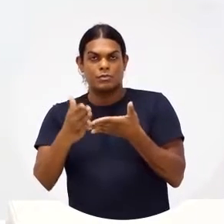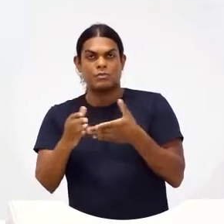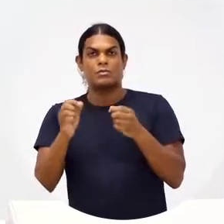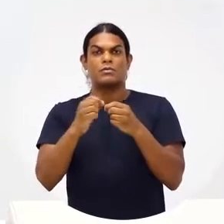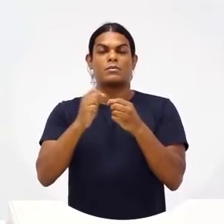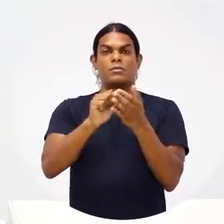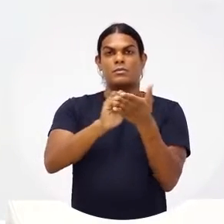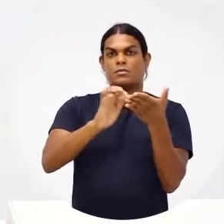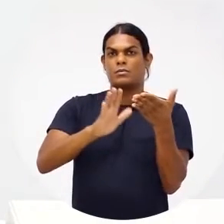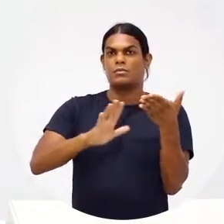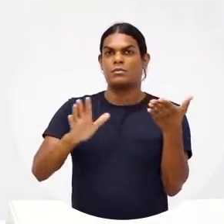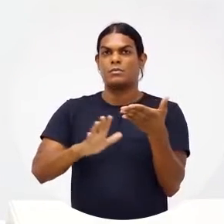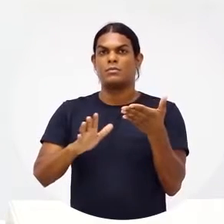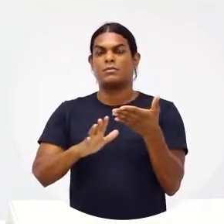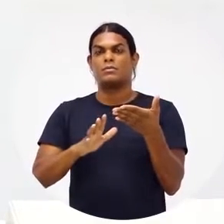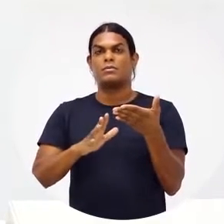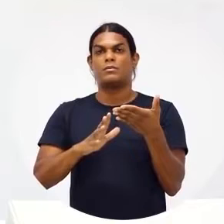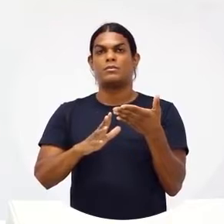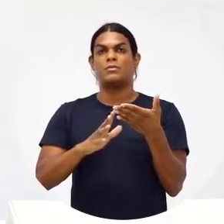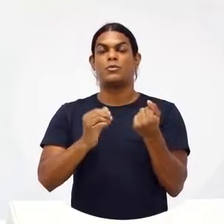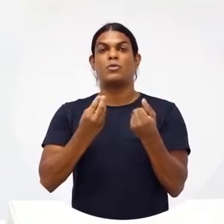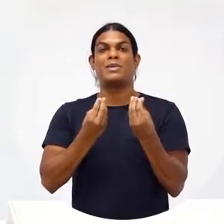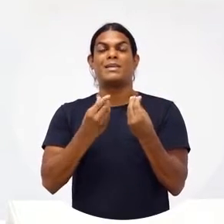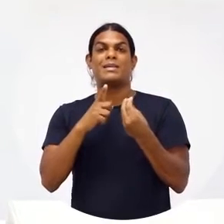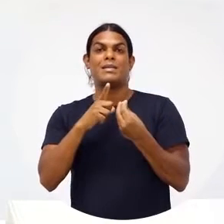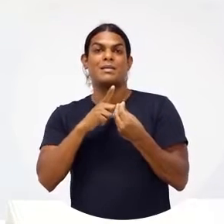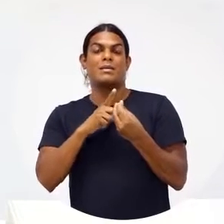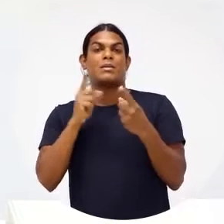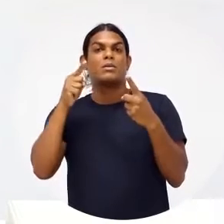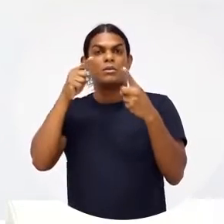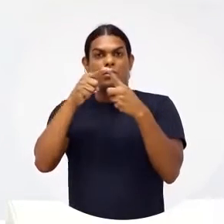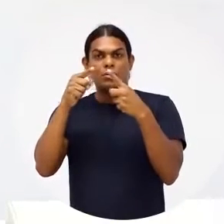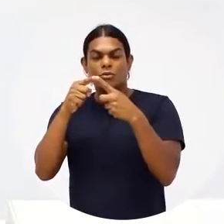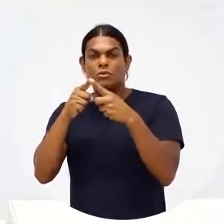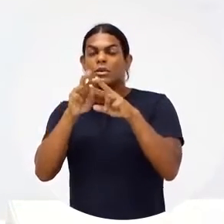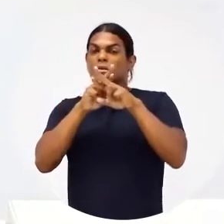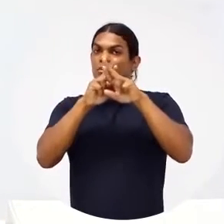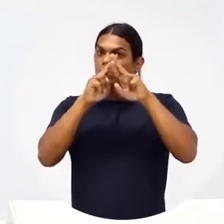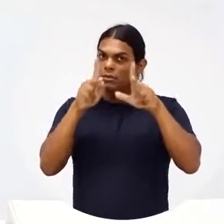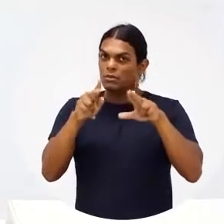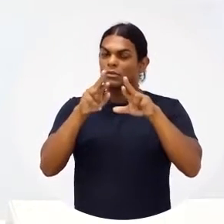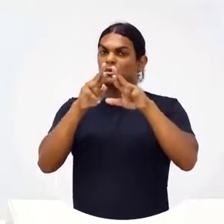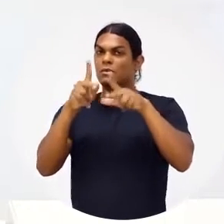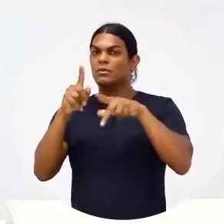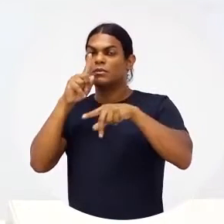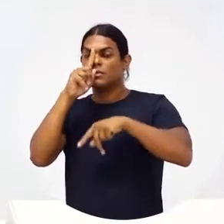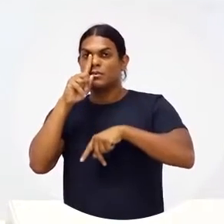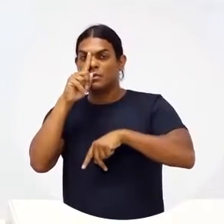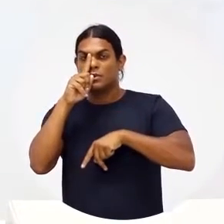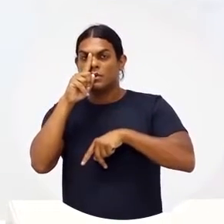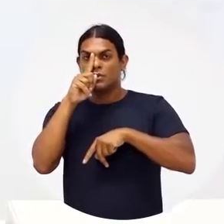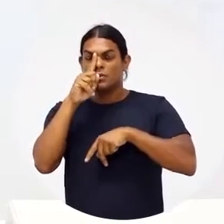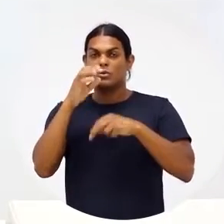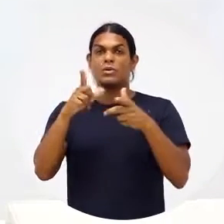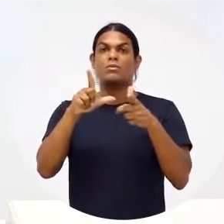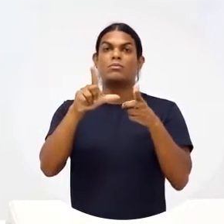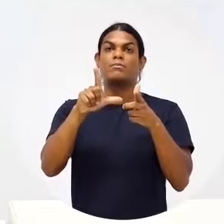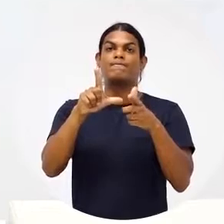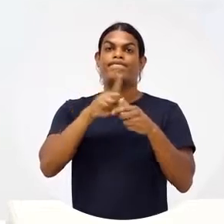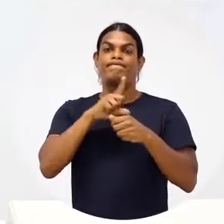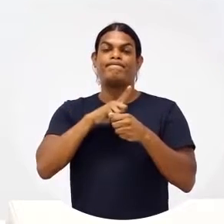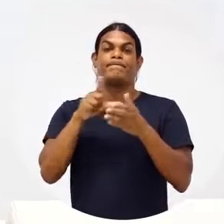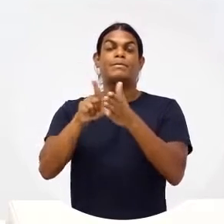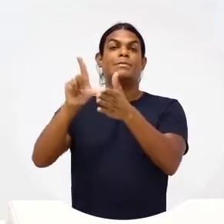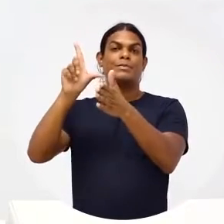uma atividade onde ele passa a se expor a riscos diferentes do que ele estava exposto antes. Por ter